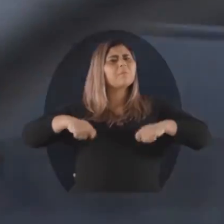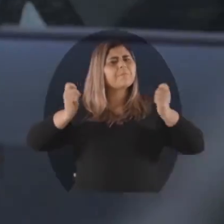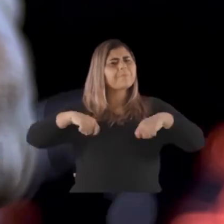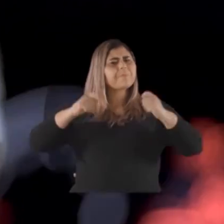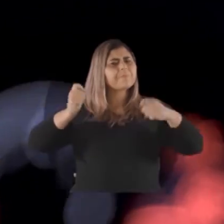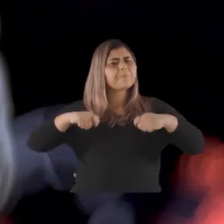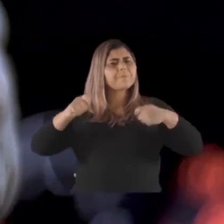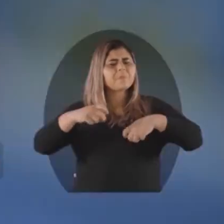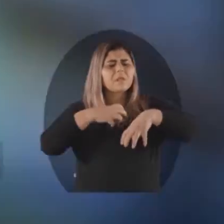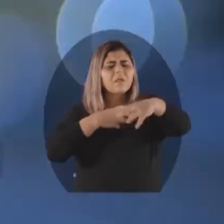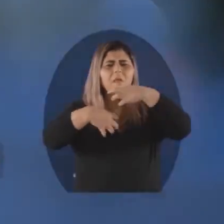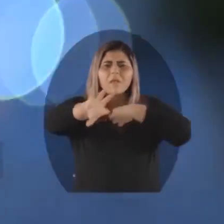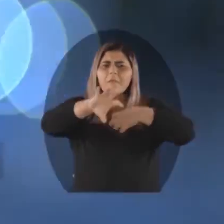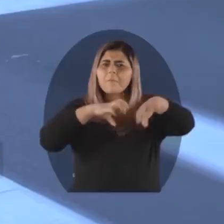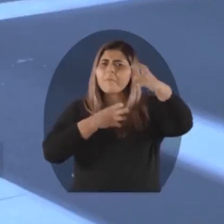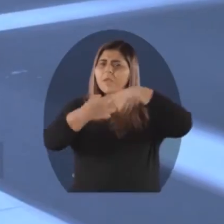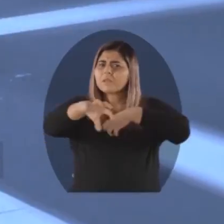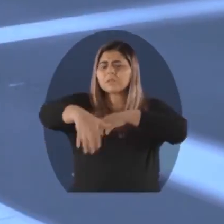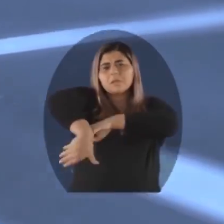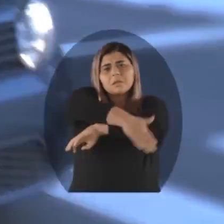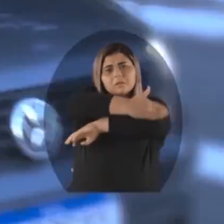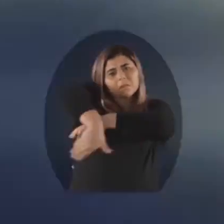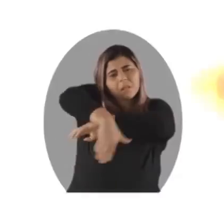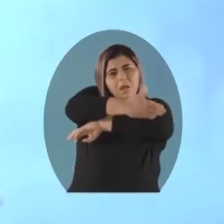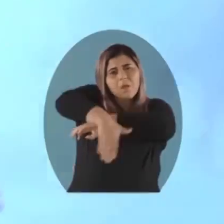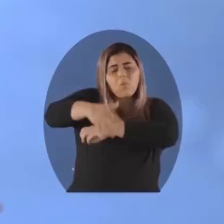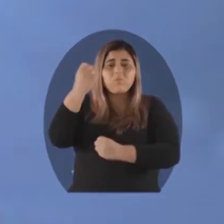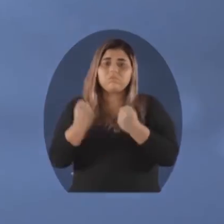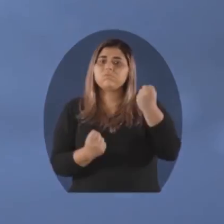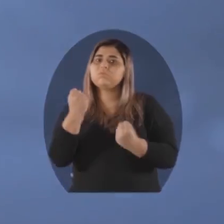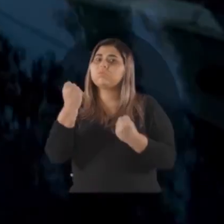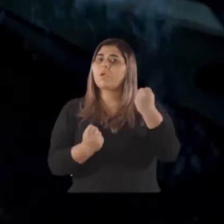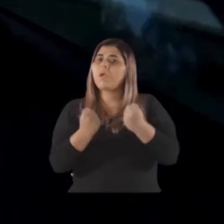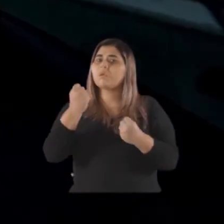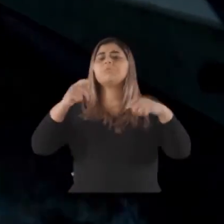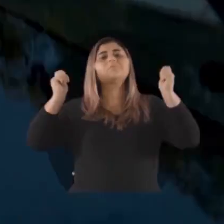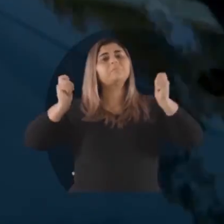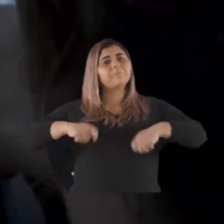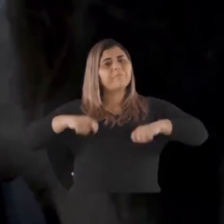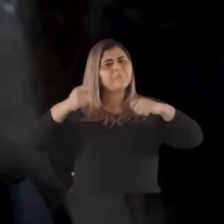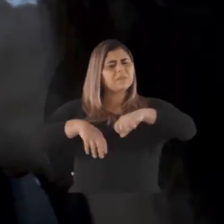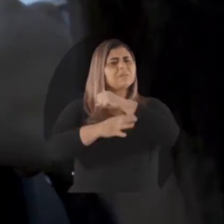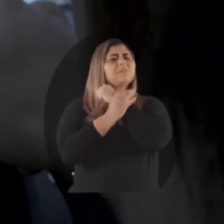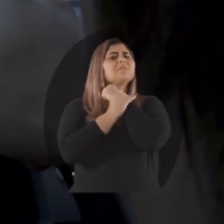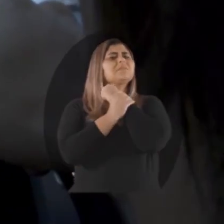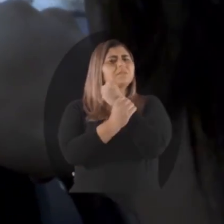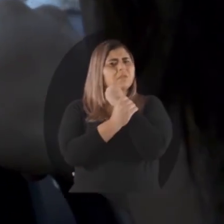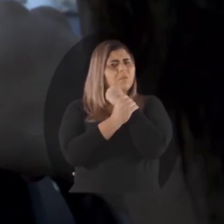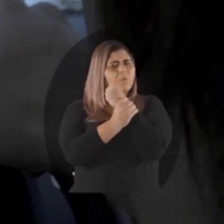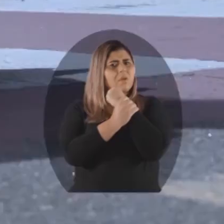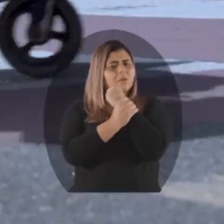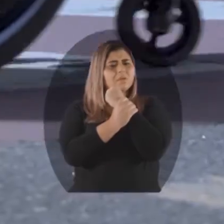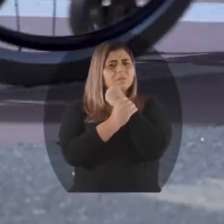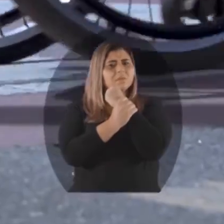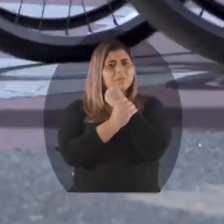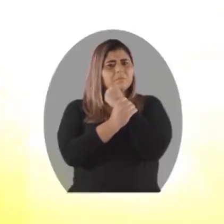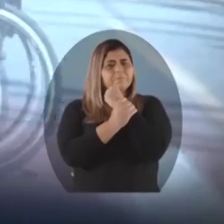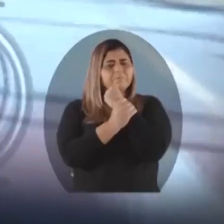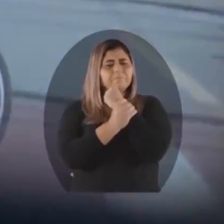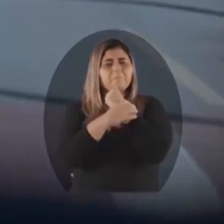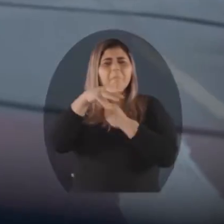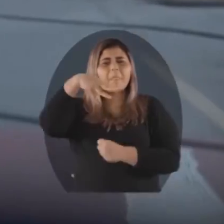você já se colocou no lugar do outro no trânsito só o empate segurança que o sinal fica verde para